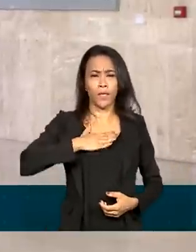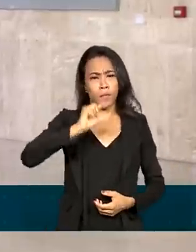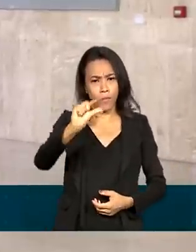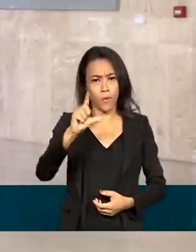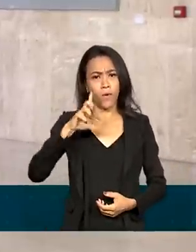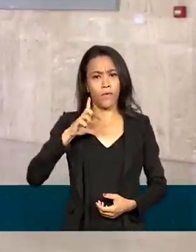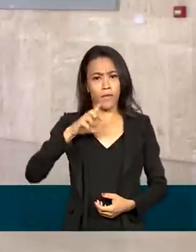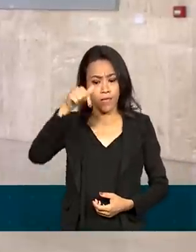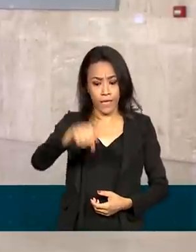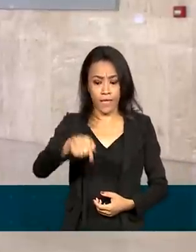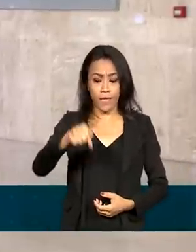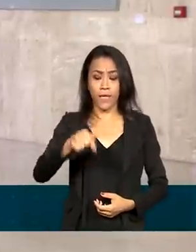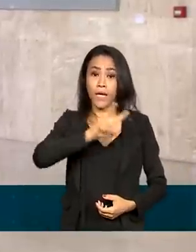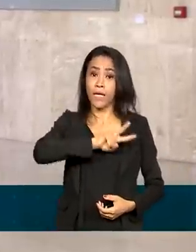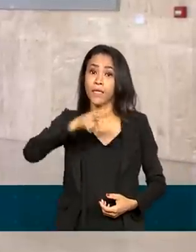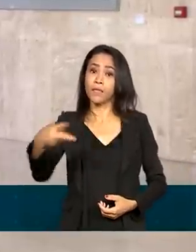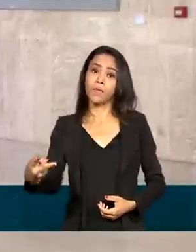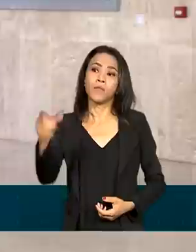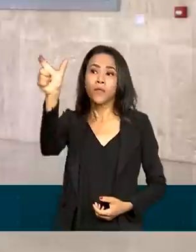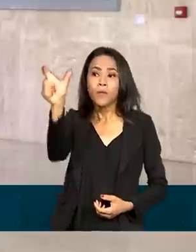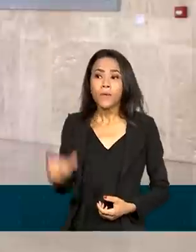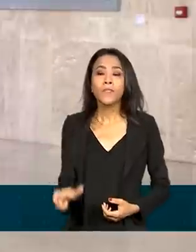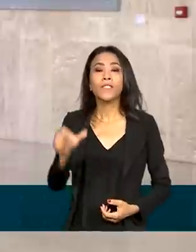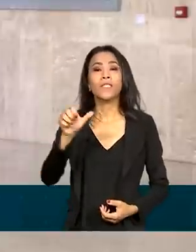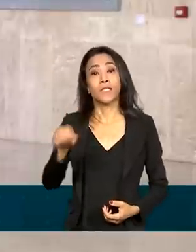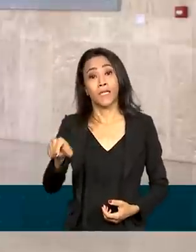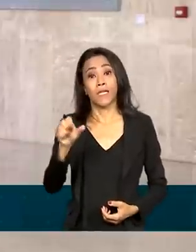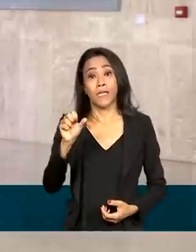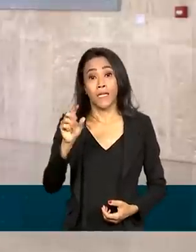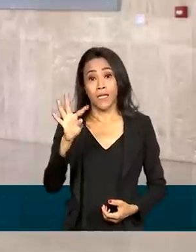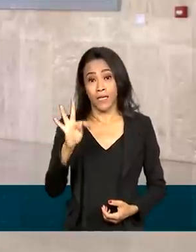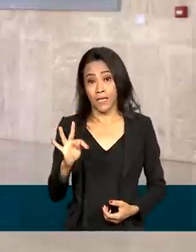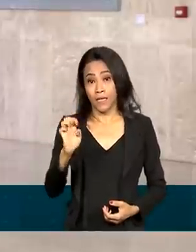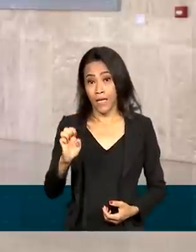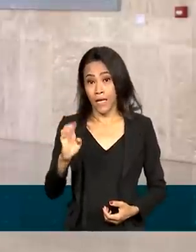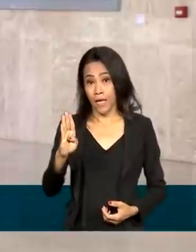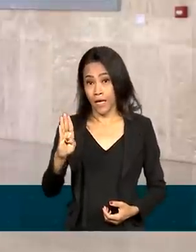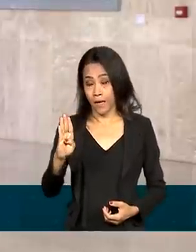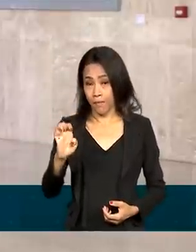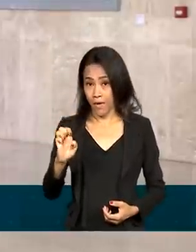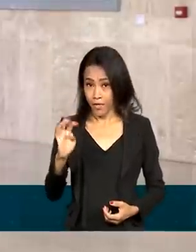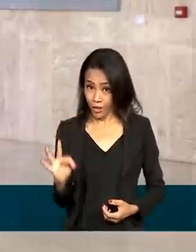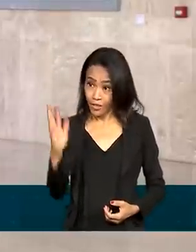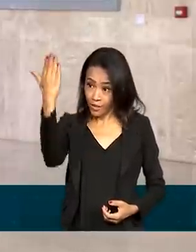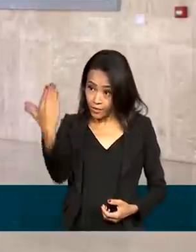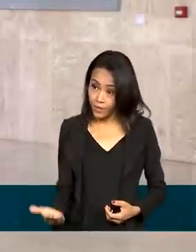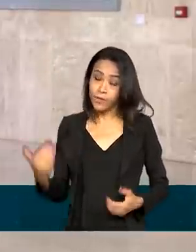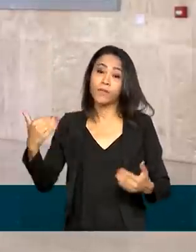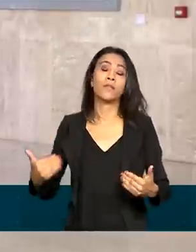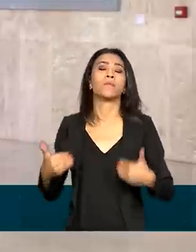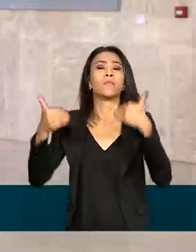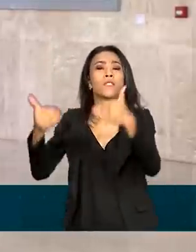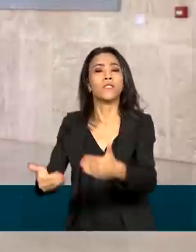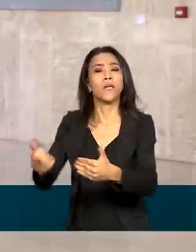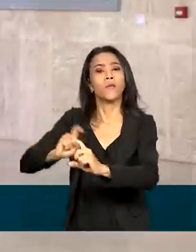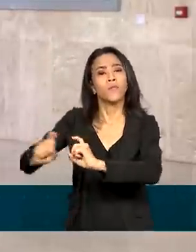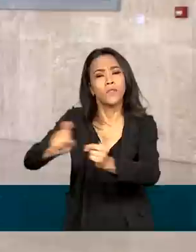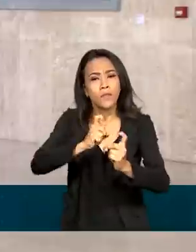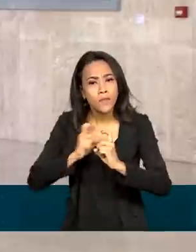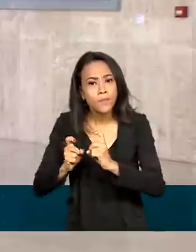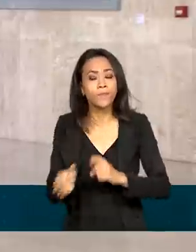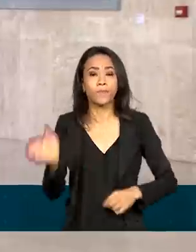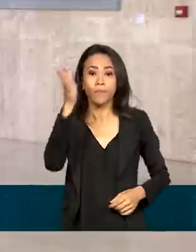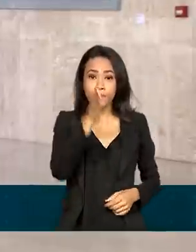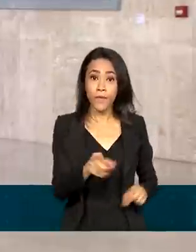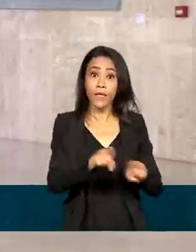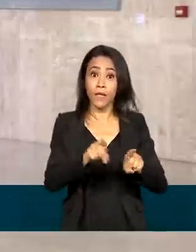Planalto na transmissão de cargo de Simone tebet que estará à frente do Ministério do planejamento ainda hoje também acontece a cerimônia de posse do